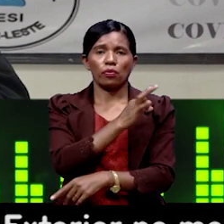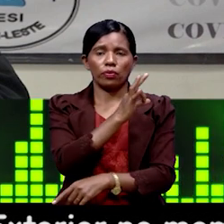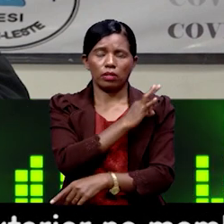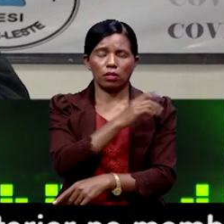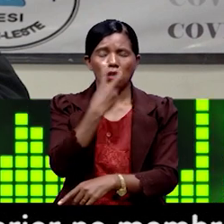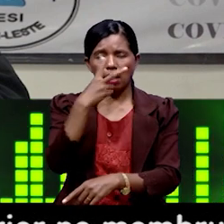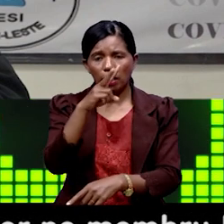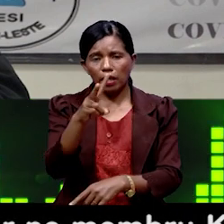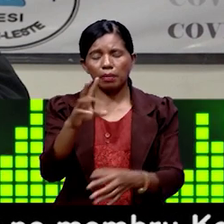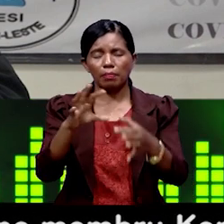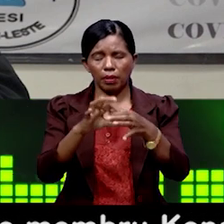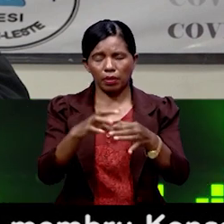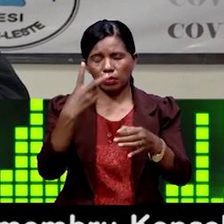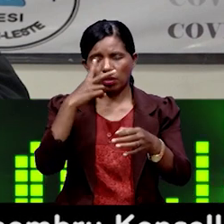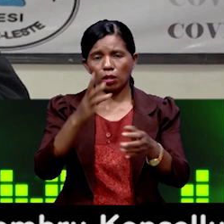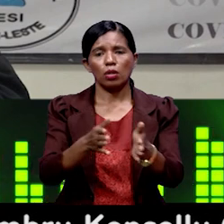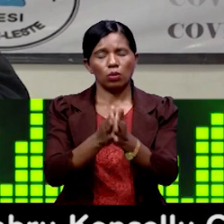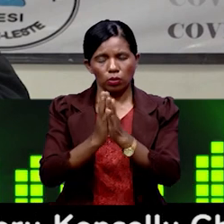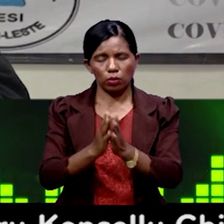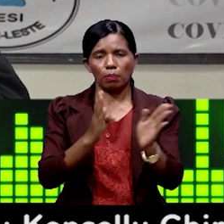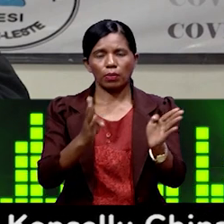ita husu atu processo autor ser né